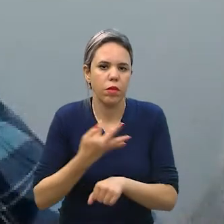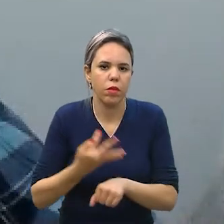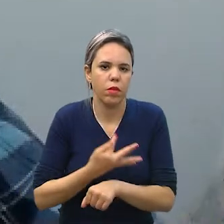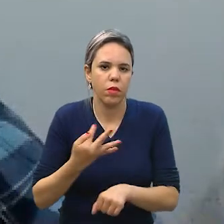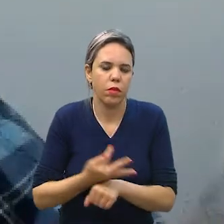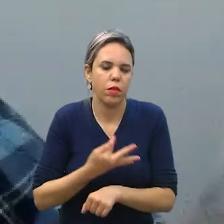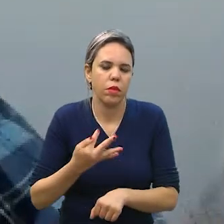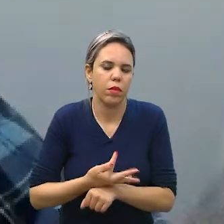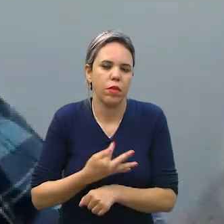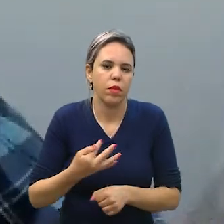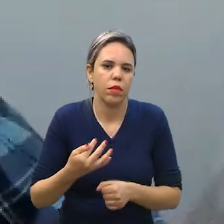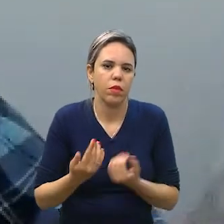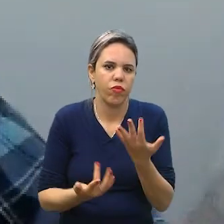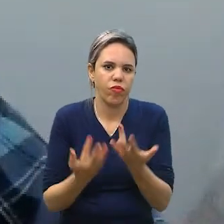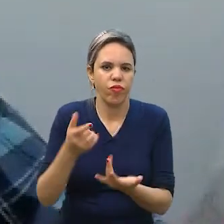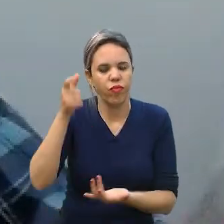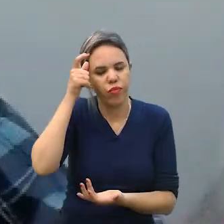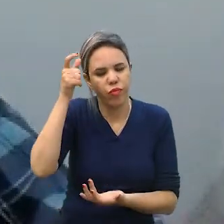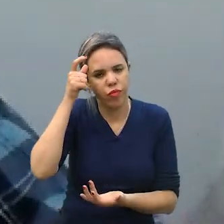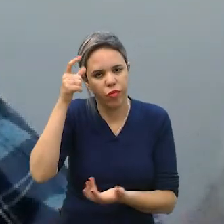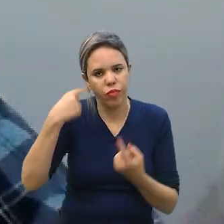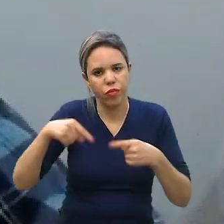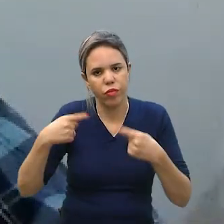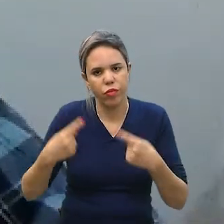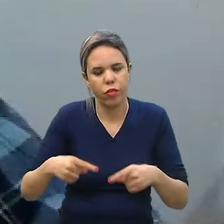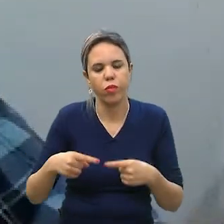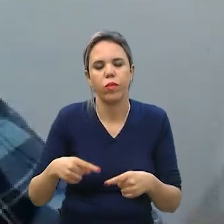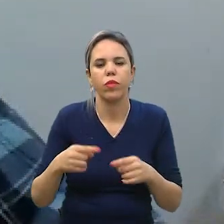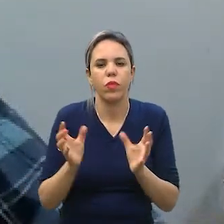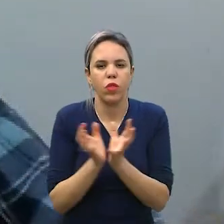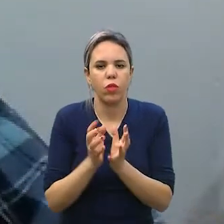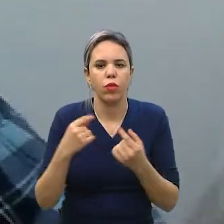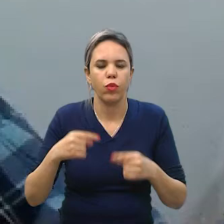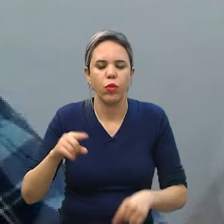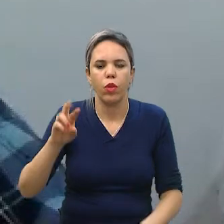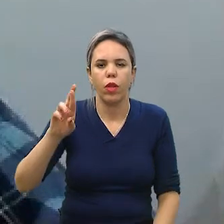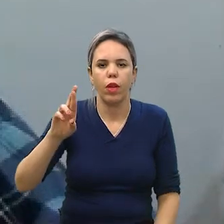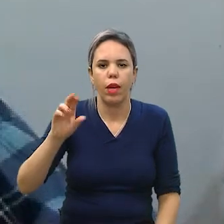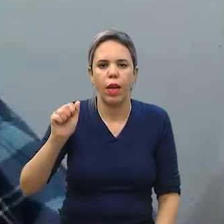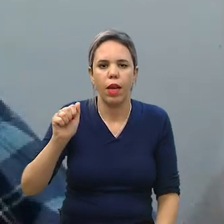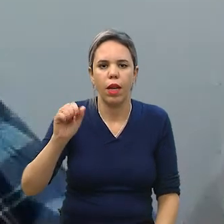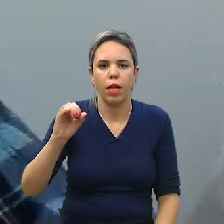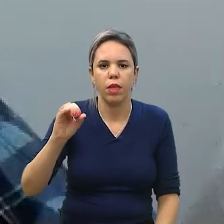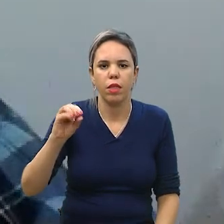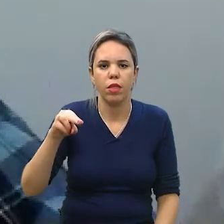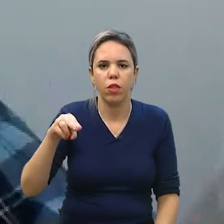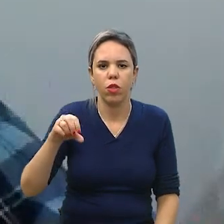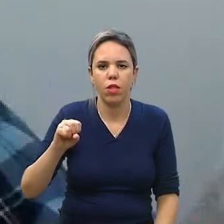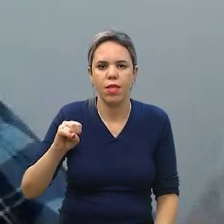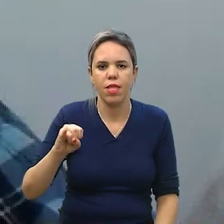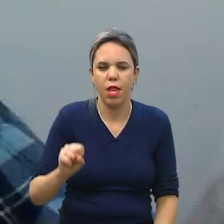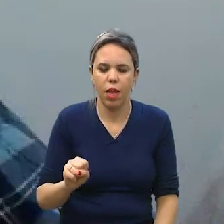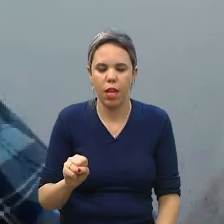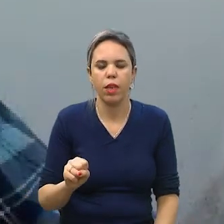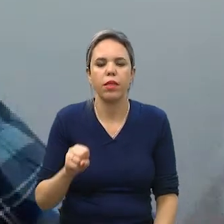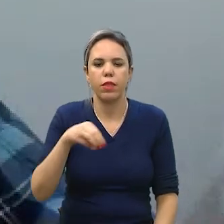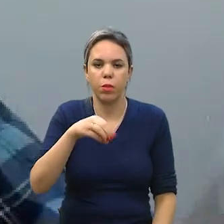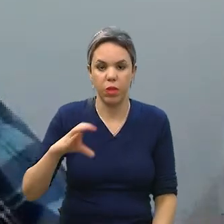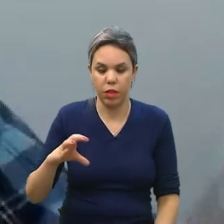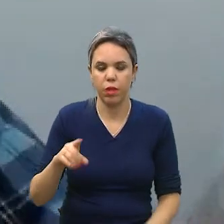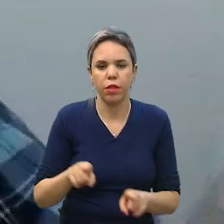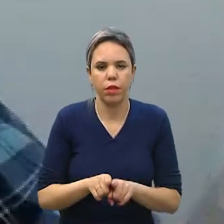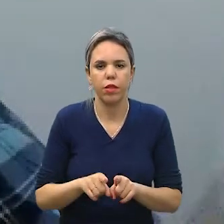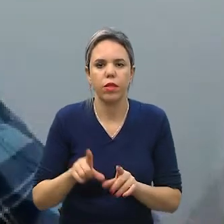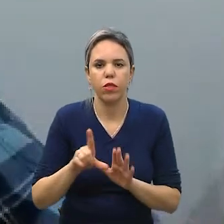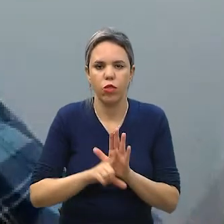MC. A gente tem que pensar qual que é a importância de se estudar essas obras na literatura, né? Então,